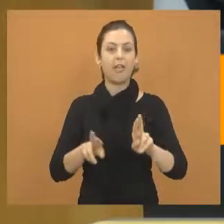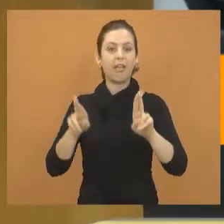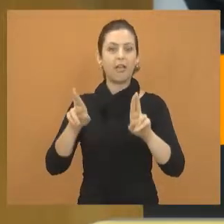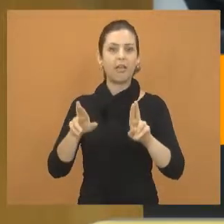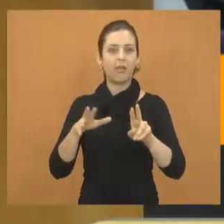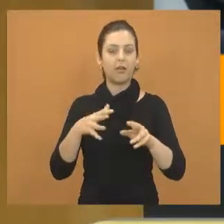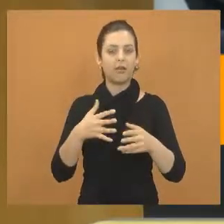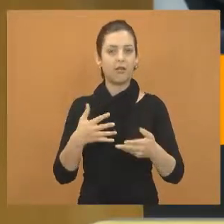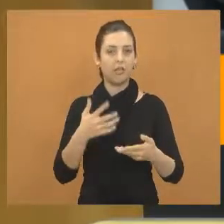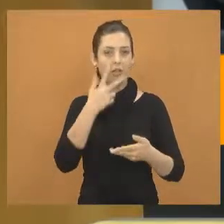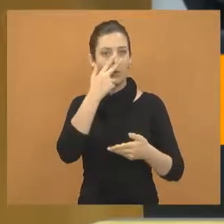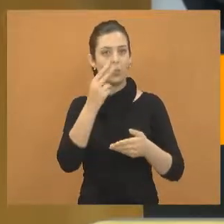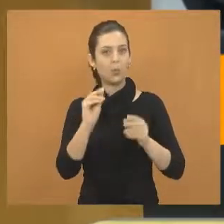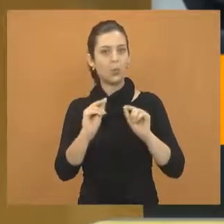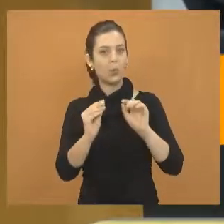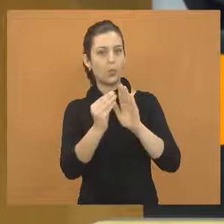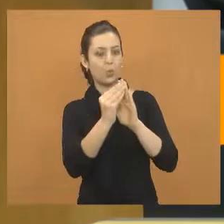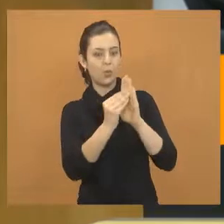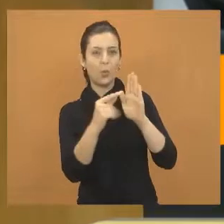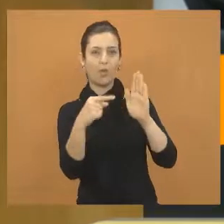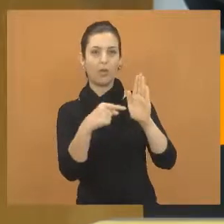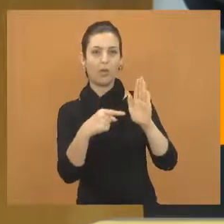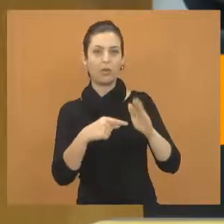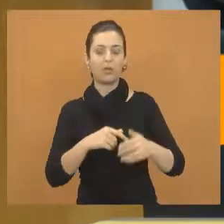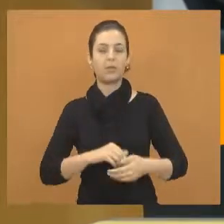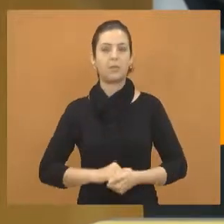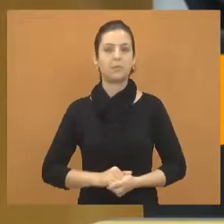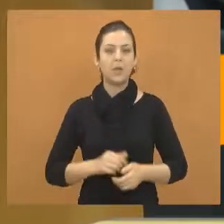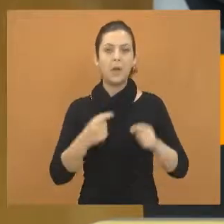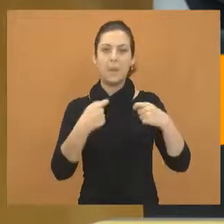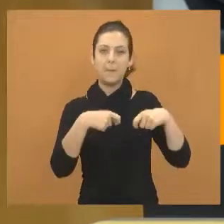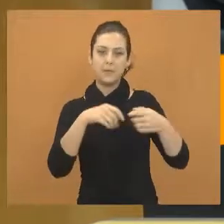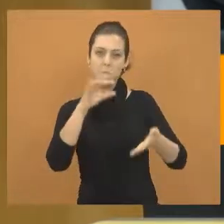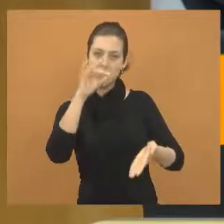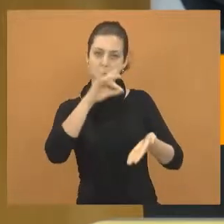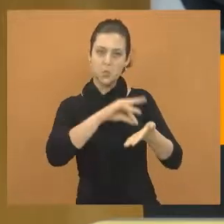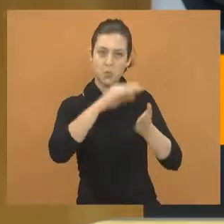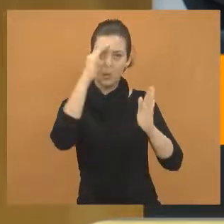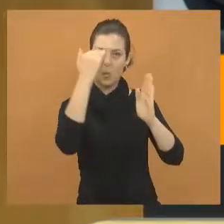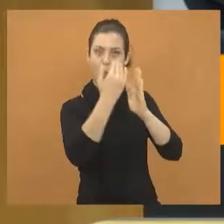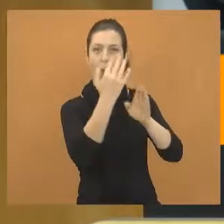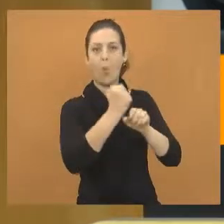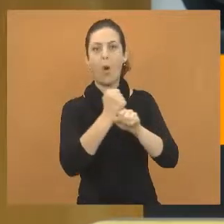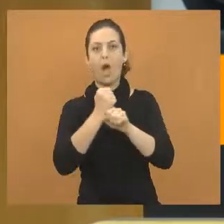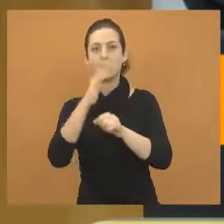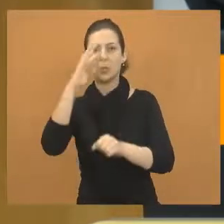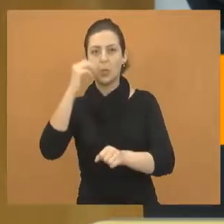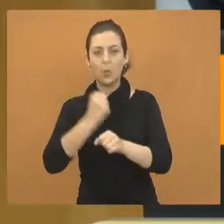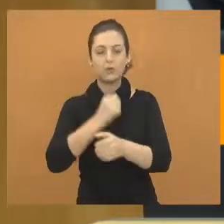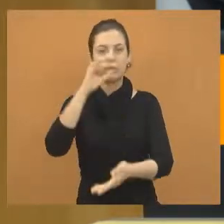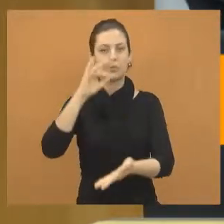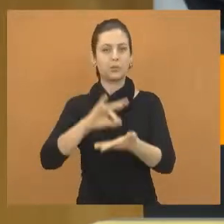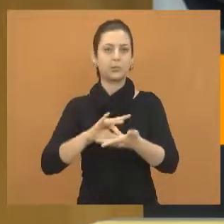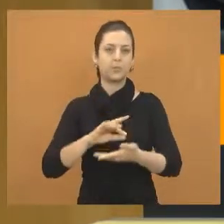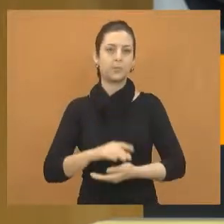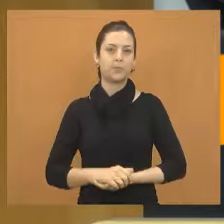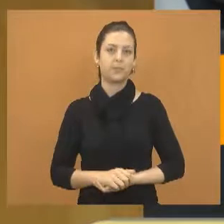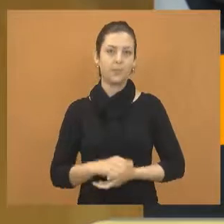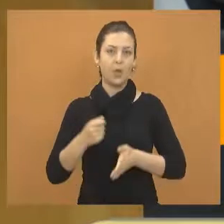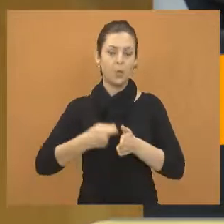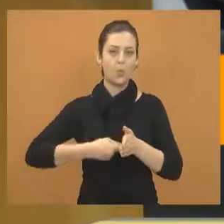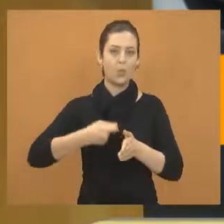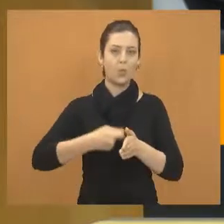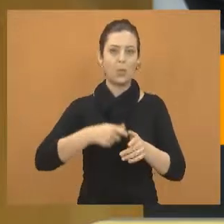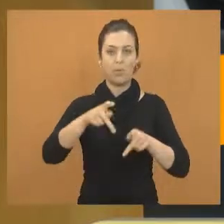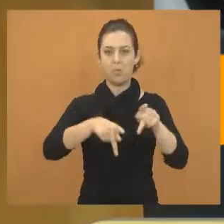Eu acho que o que é colocado ali tem que ser cumprido nos 4 anos. Eu acho que é a luta